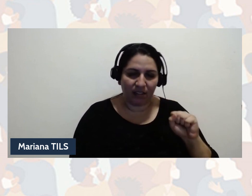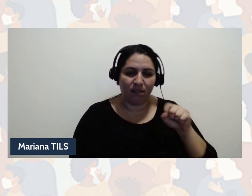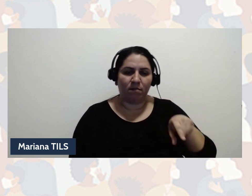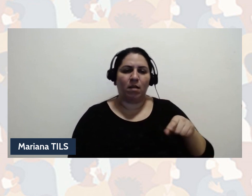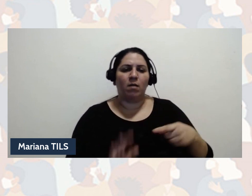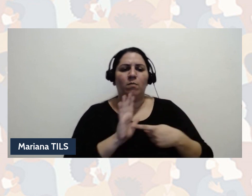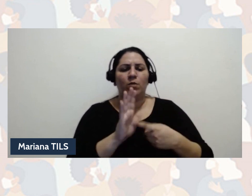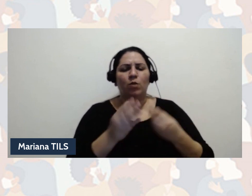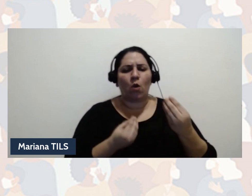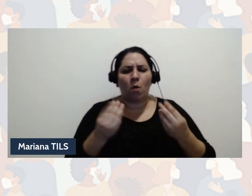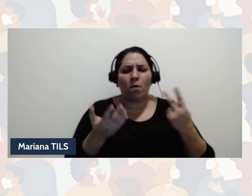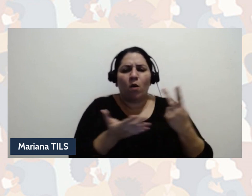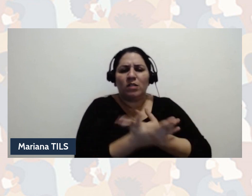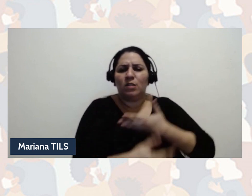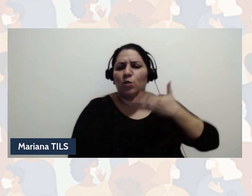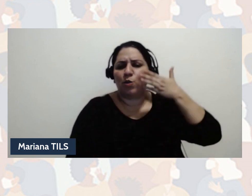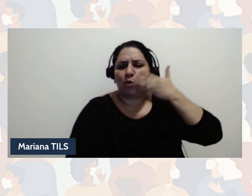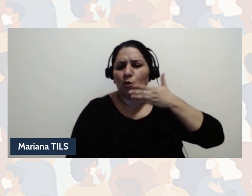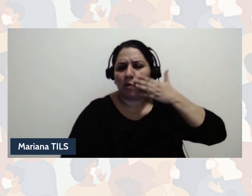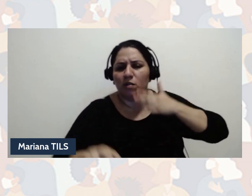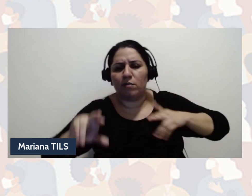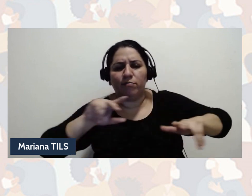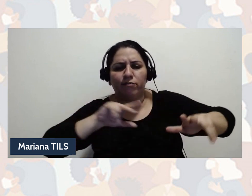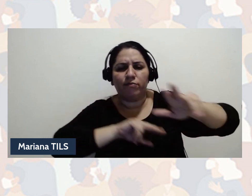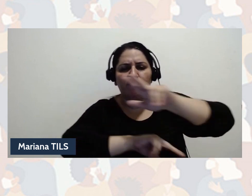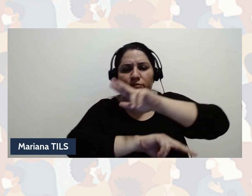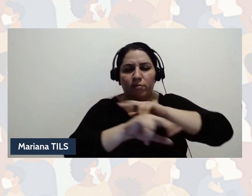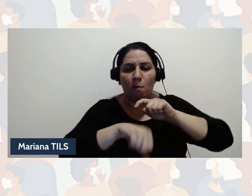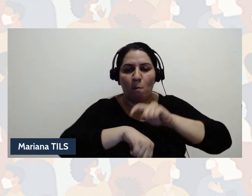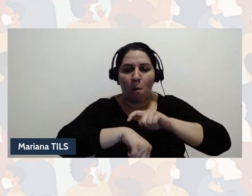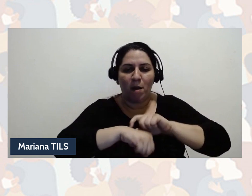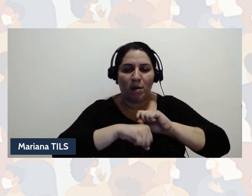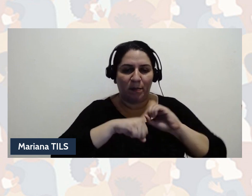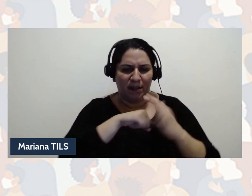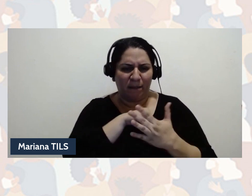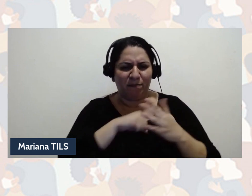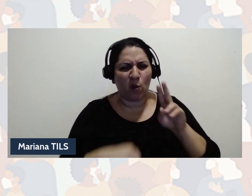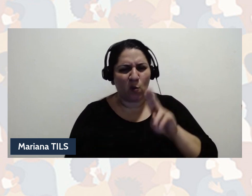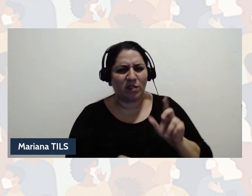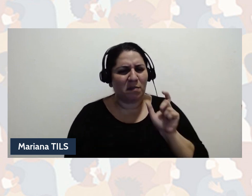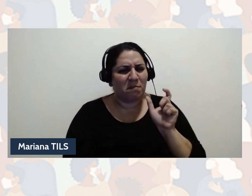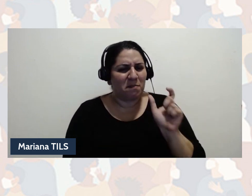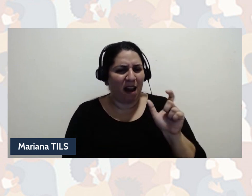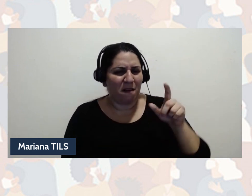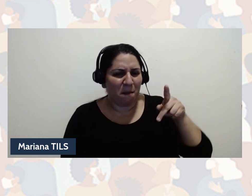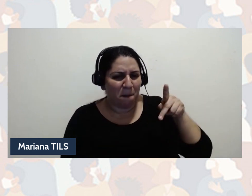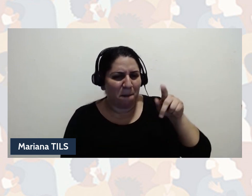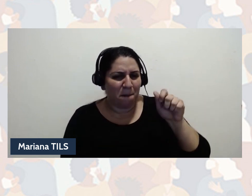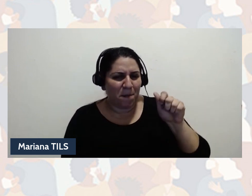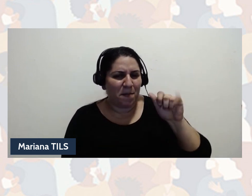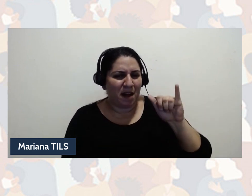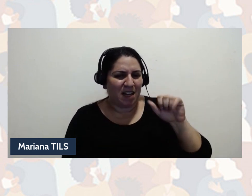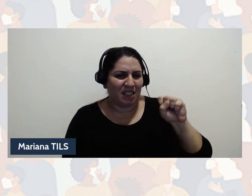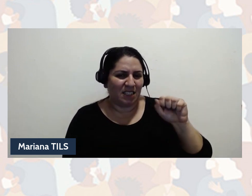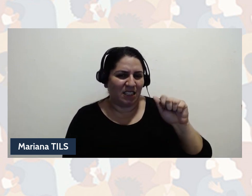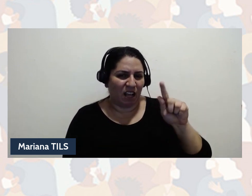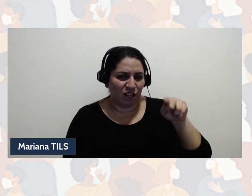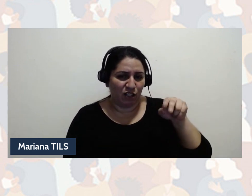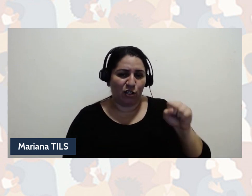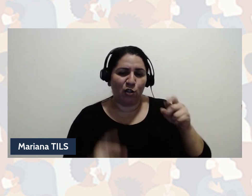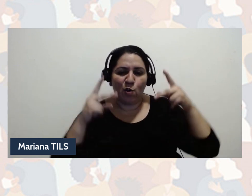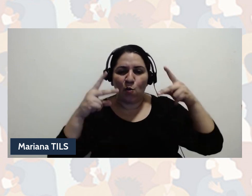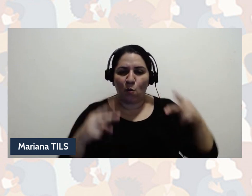paisagens discursivas da pandemia. Eu vou usar o termo paisagens aqui, coincidentemente, como fez o Luiz Paulo na conferência de